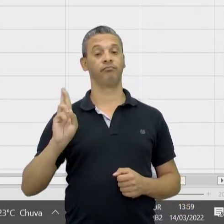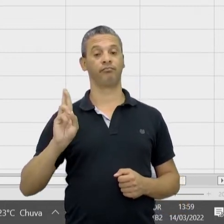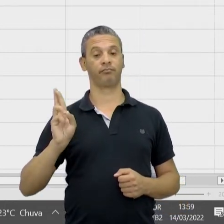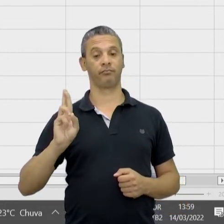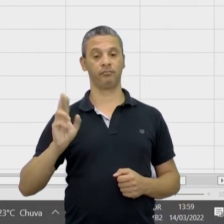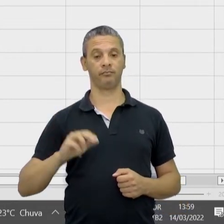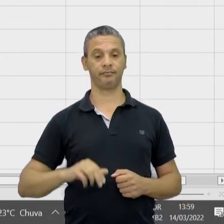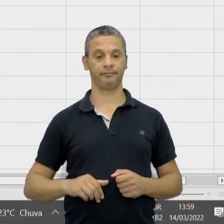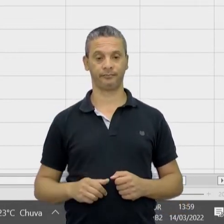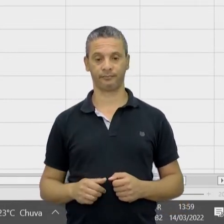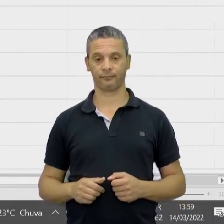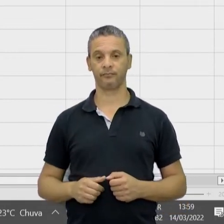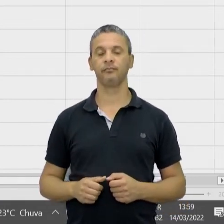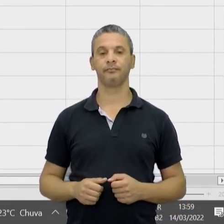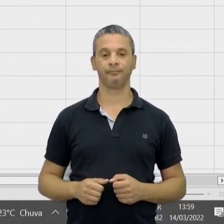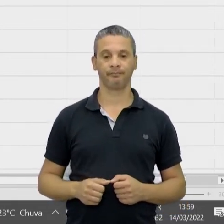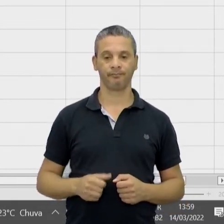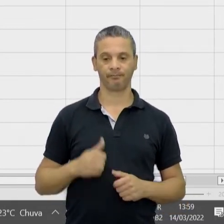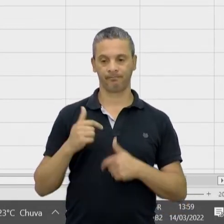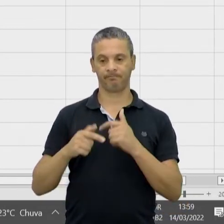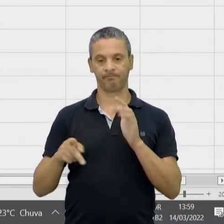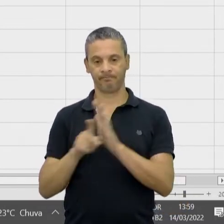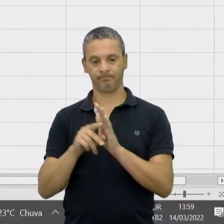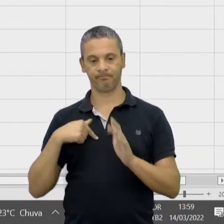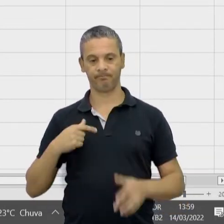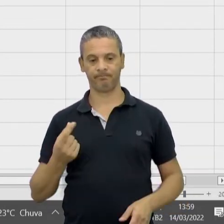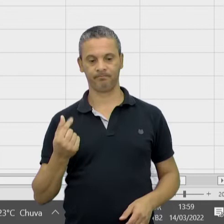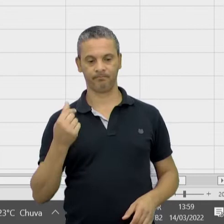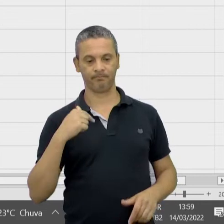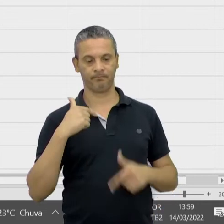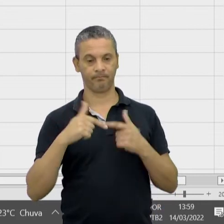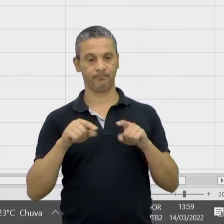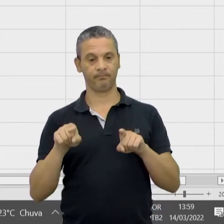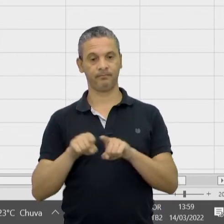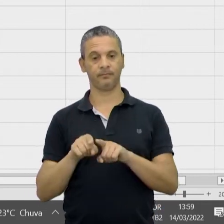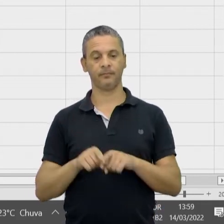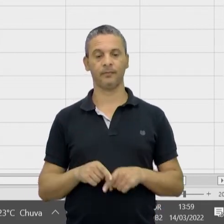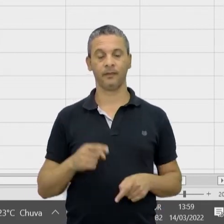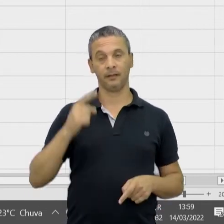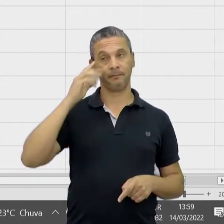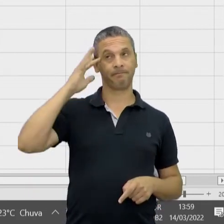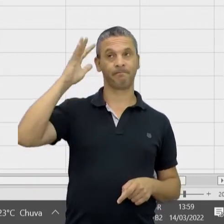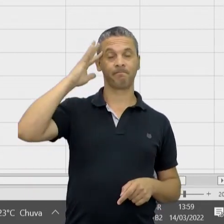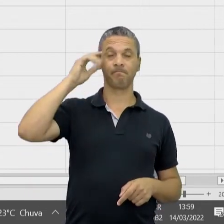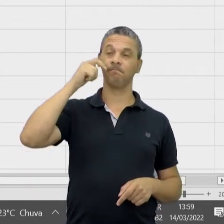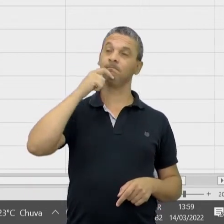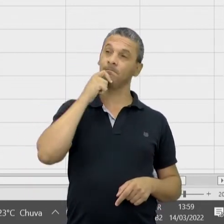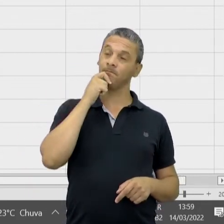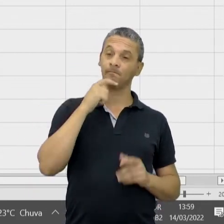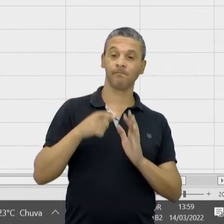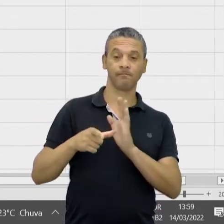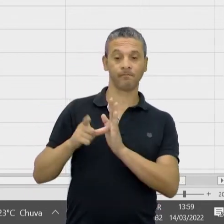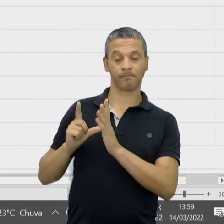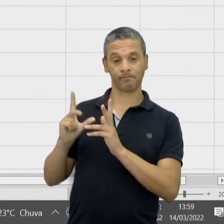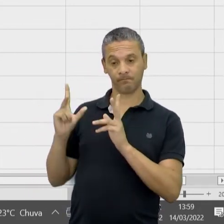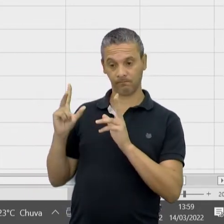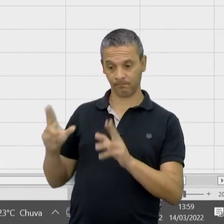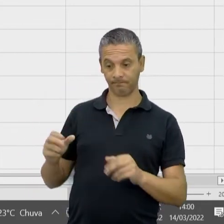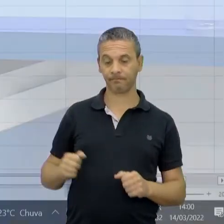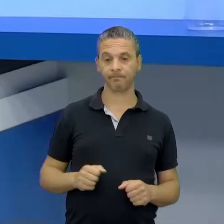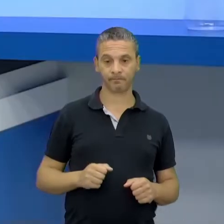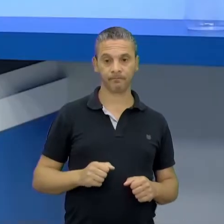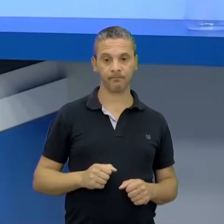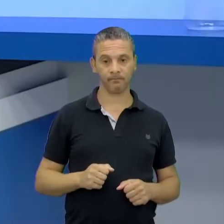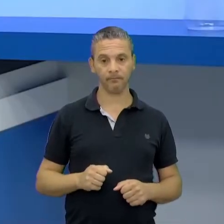em reais, porque é o dinheiro que eu trabalho aqui no Brasil. Então, começando a pensar como que eu pensei lá naquela primeira.